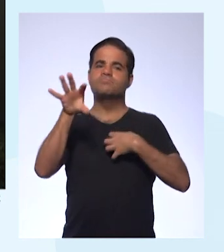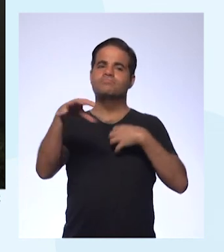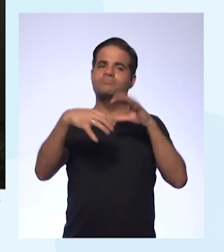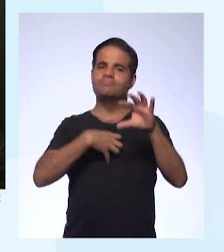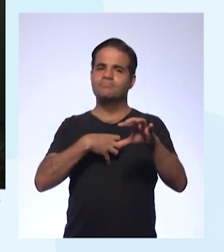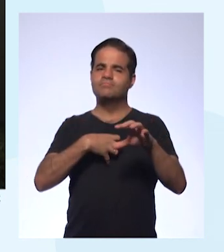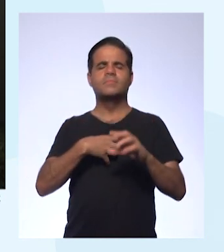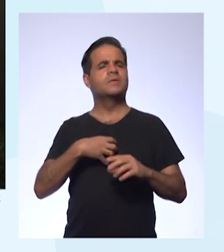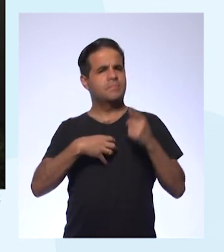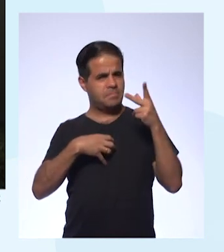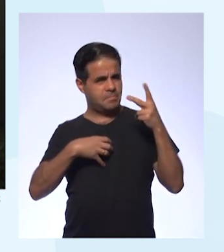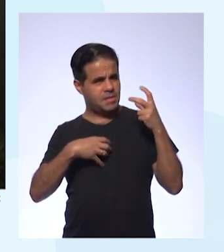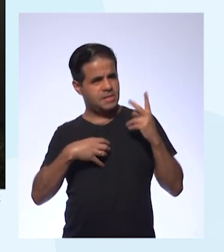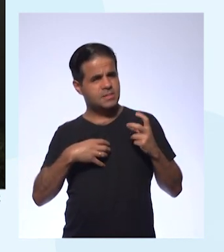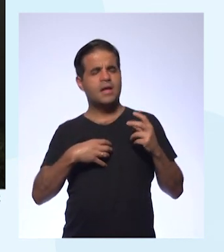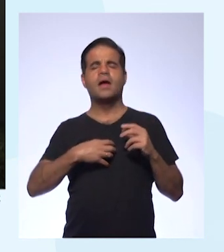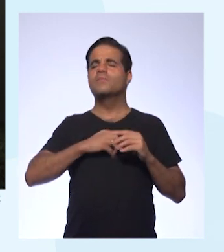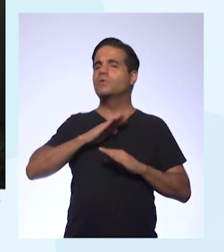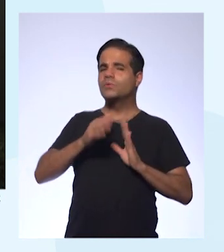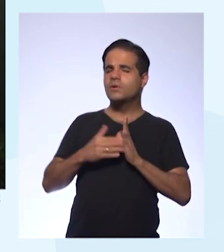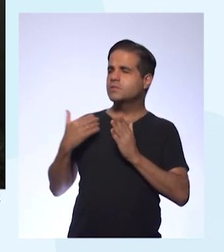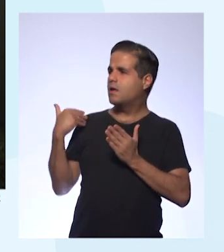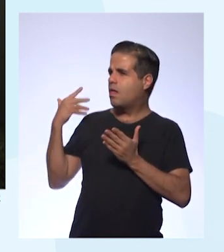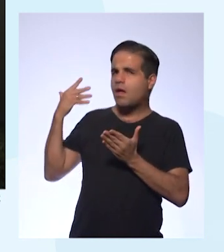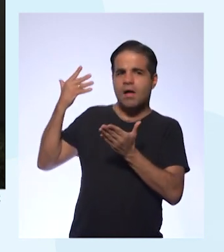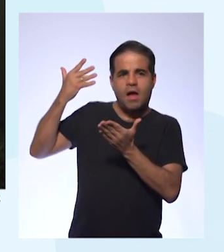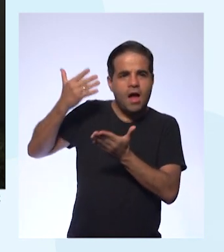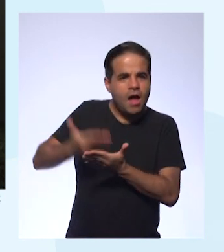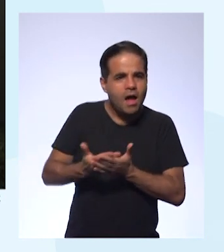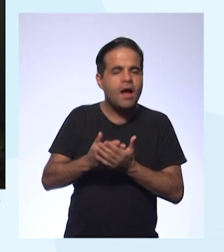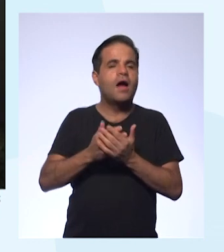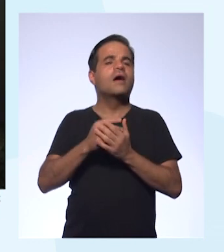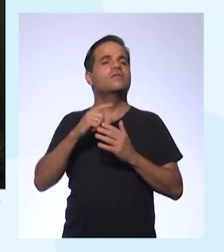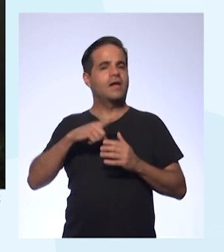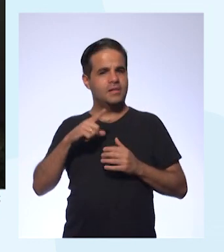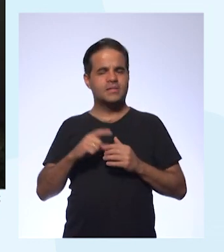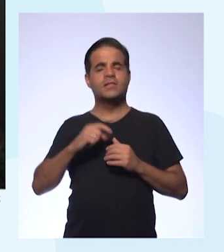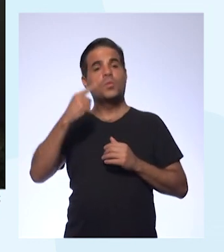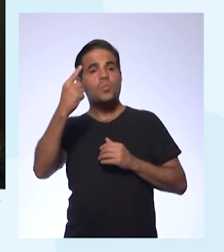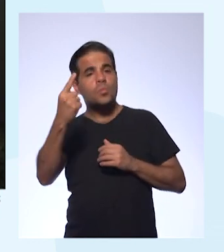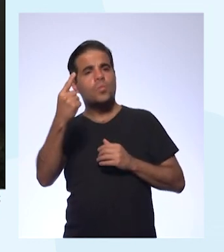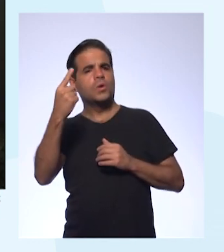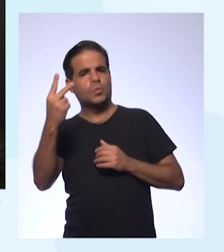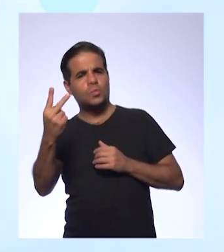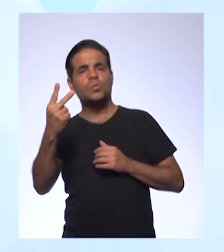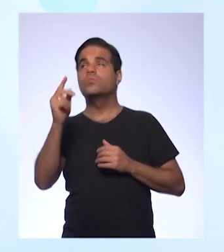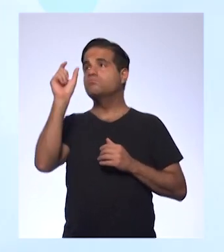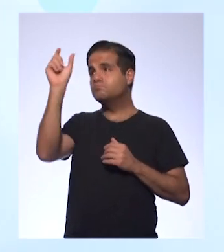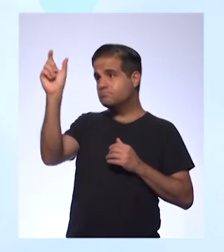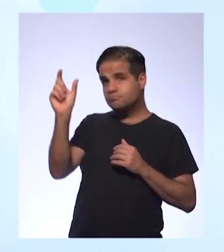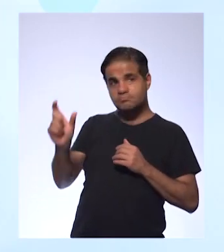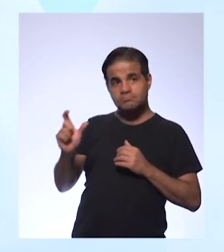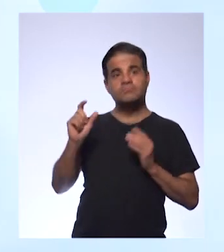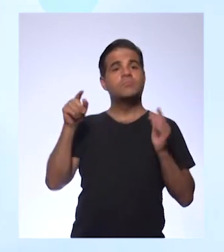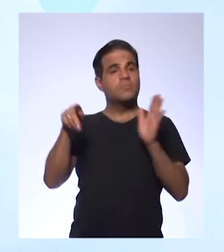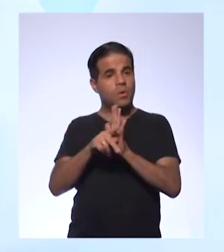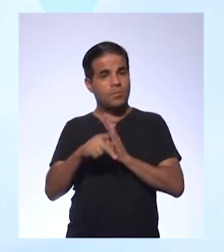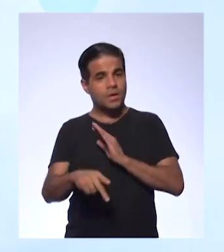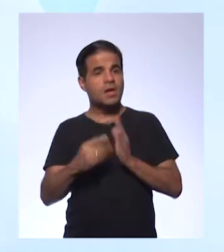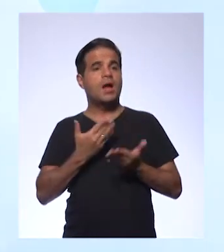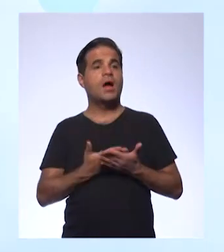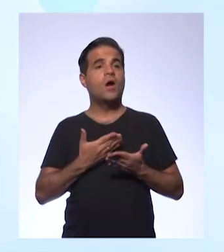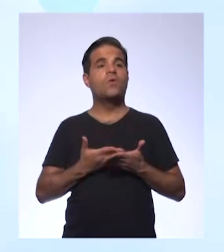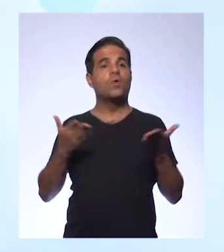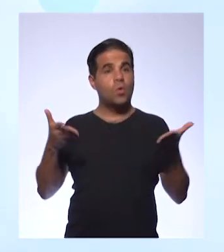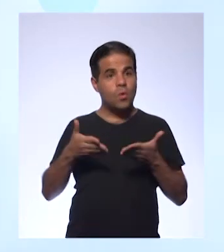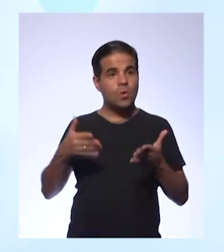vocês percebem que em todas as nossas aulas, sempre teremos uma delas ou duas delas como foco da aula. E hoje eu